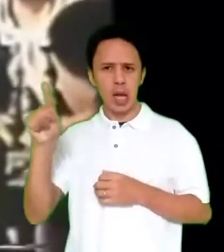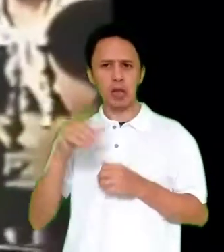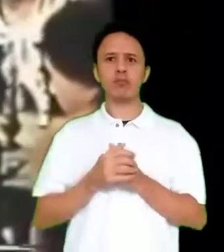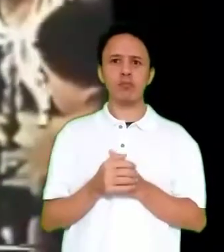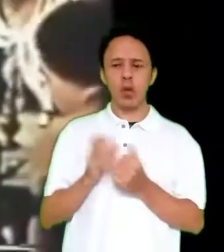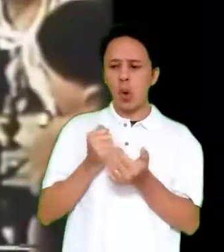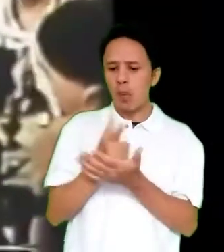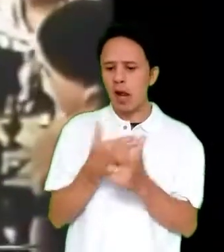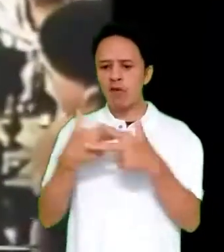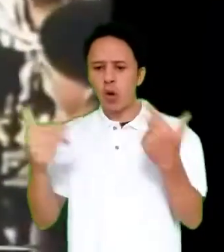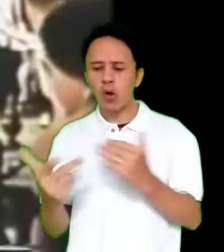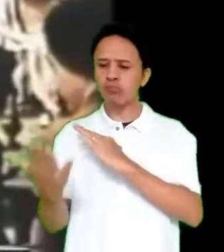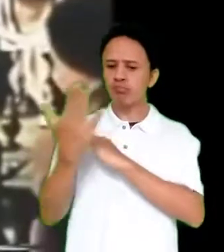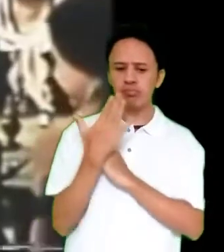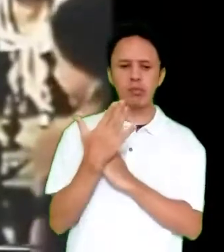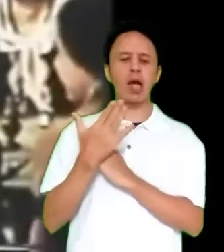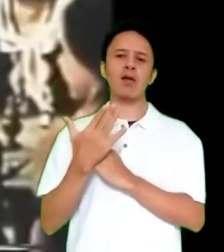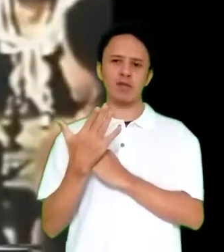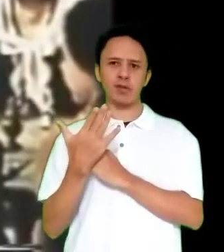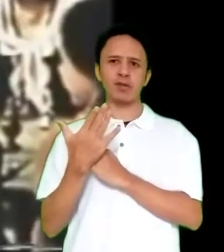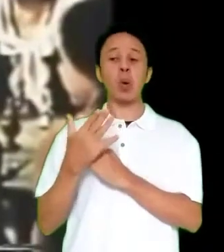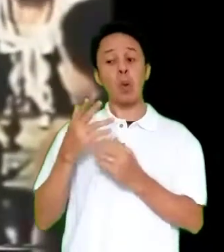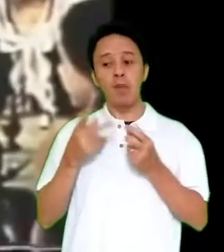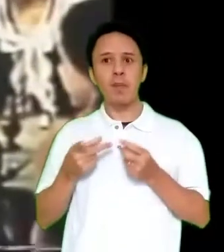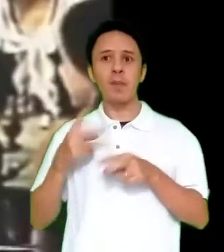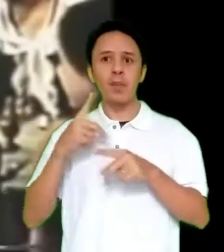com o produto da venda do tecido por eles manufaturado.